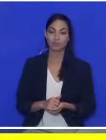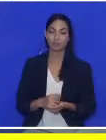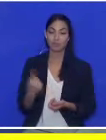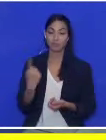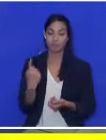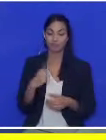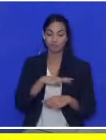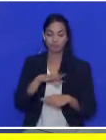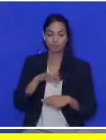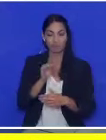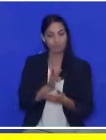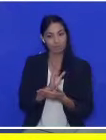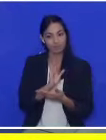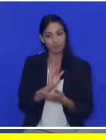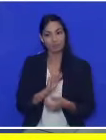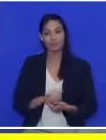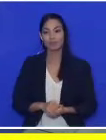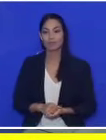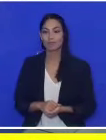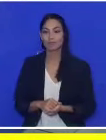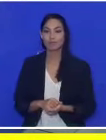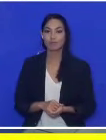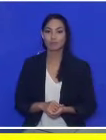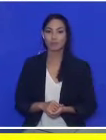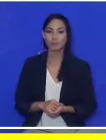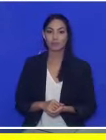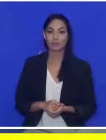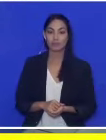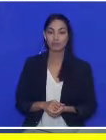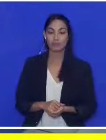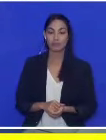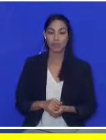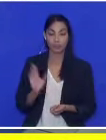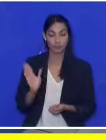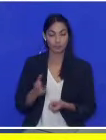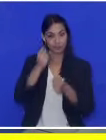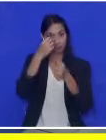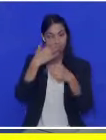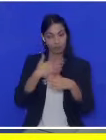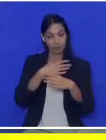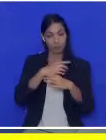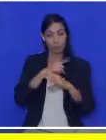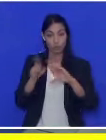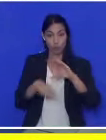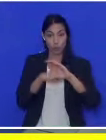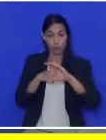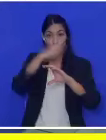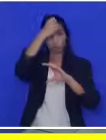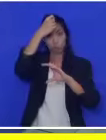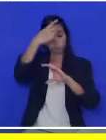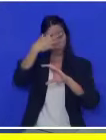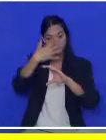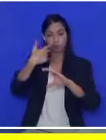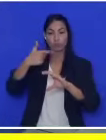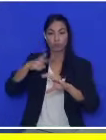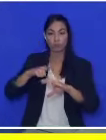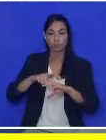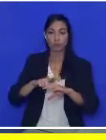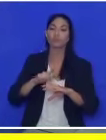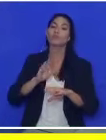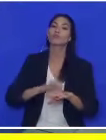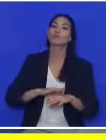Primeira etapa realizada, validada por nossas auditoras populares. Conforme explicamos, agora o globo será reabastecido para o sorteio do